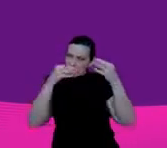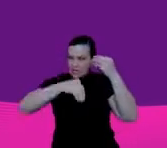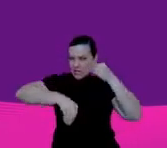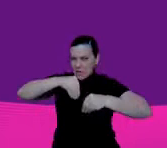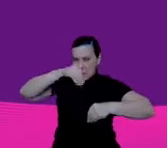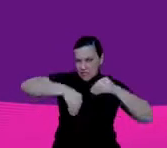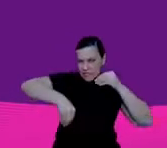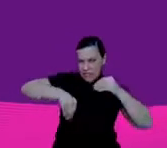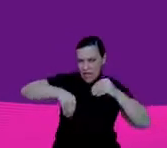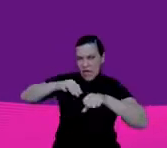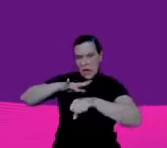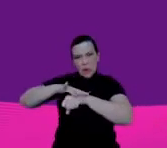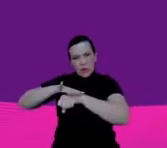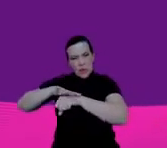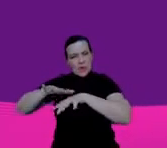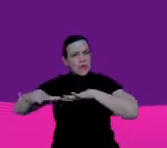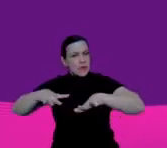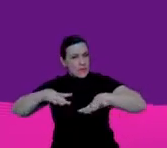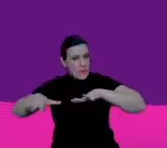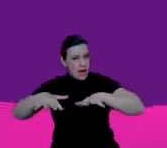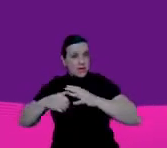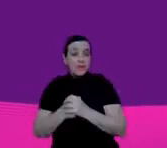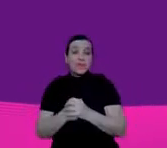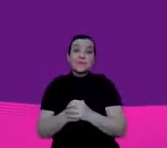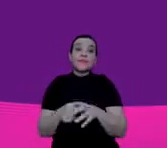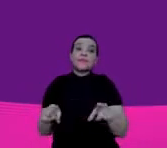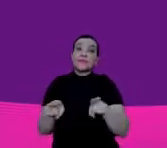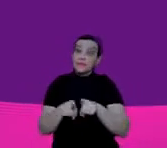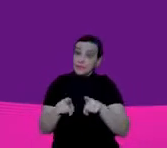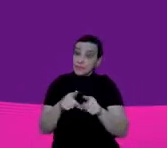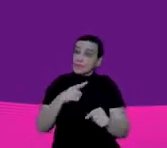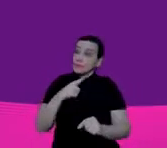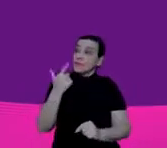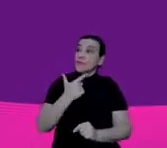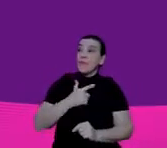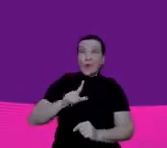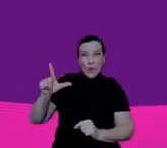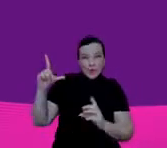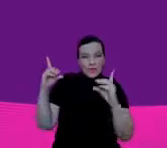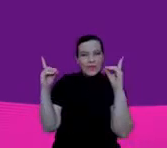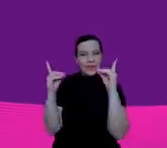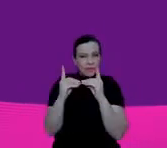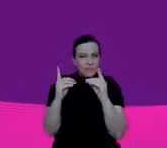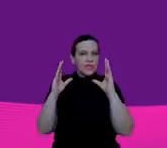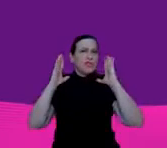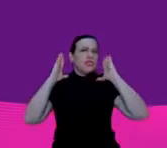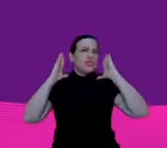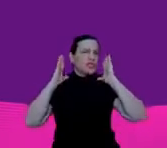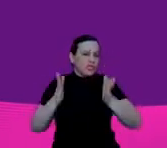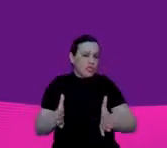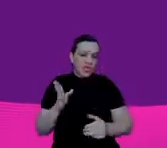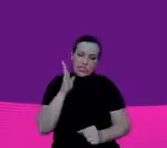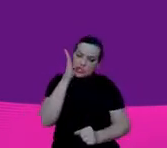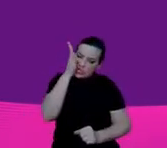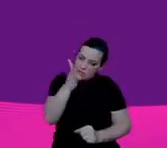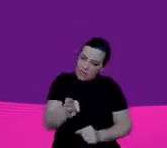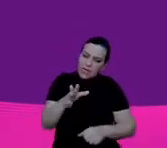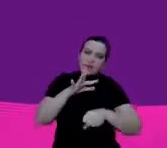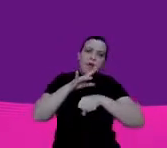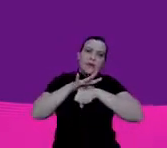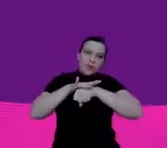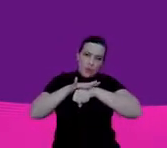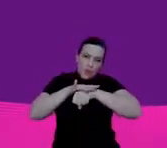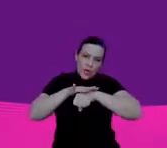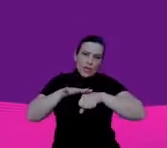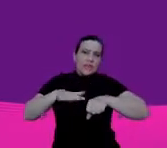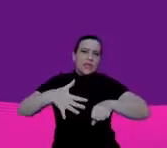Parkinson. Por outro lado, a gente recebe outros pacientes que já chegam com diagnóstico de doença de Parkinson e a gente vai avaliar e tem um diagnóstico